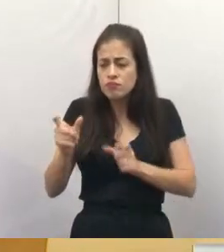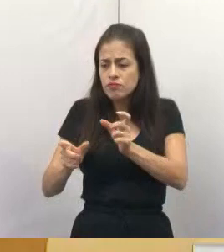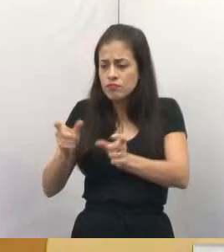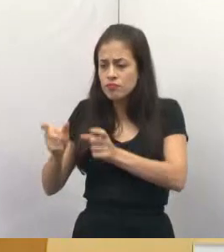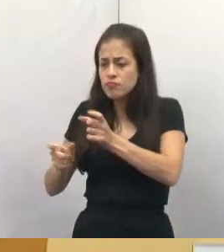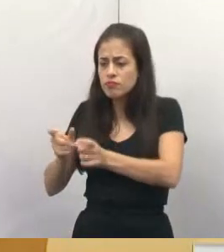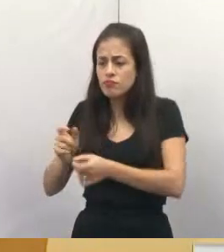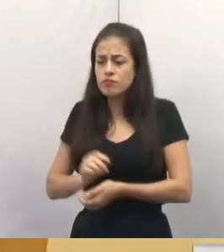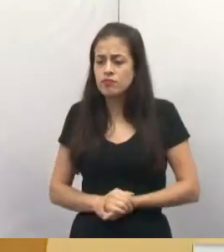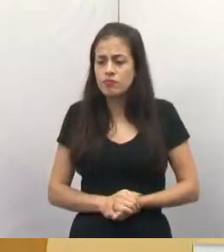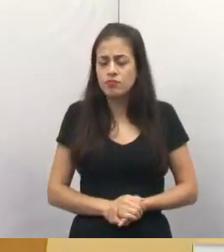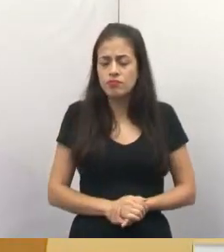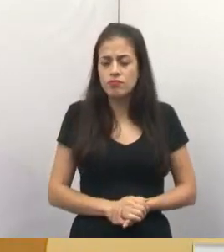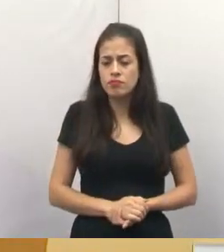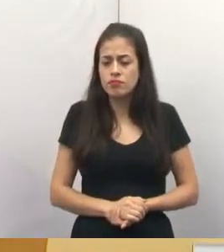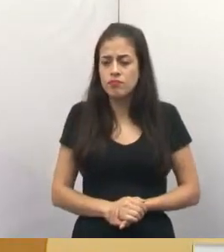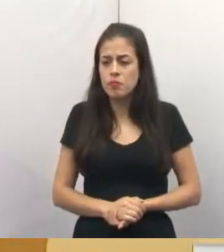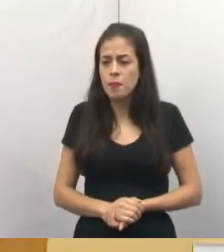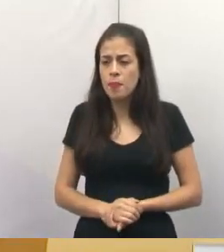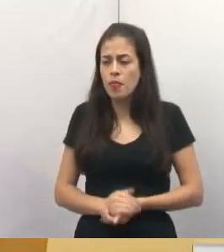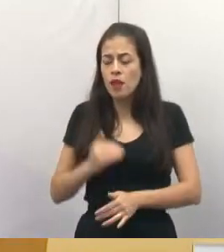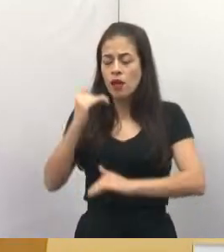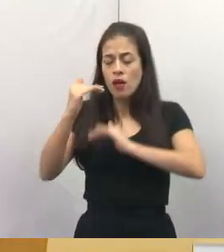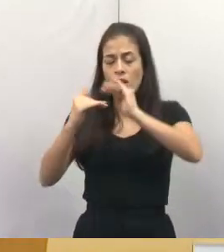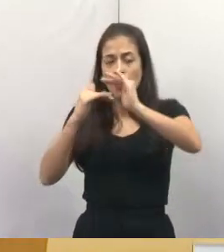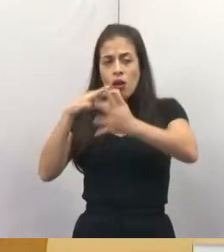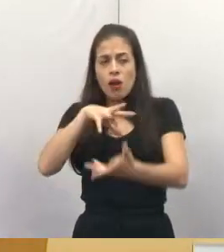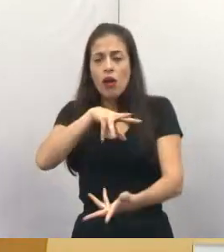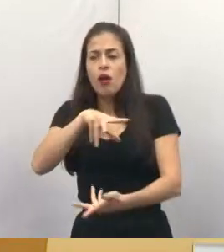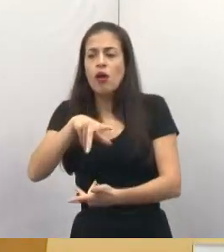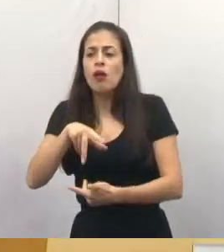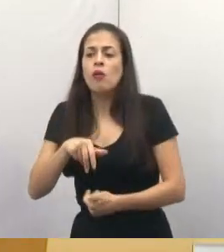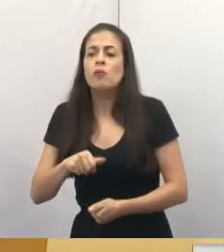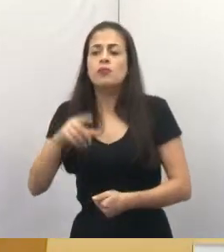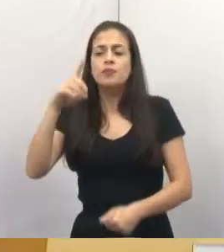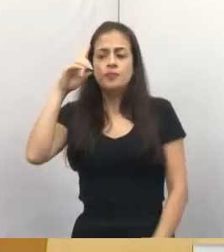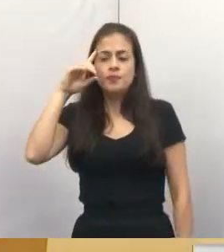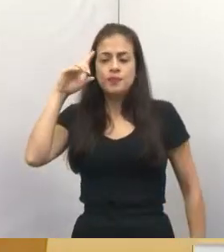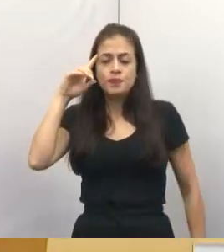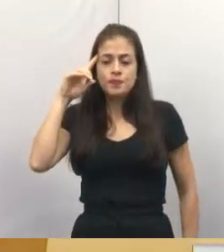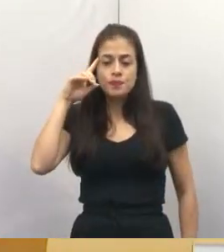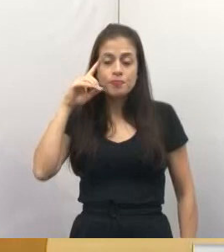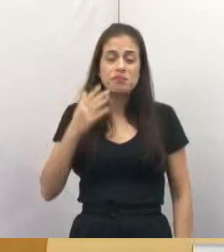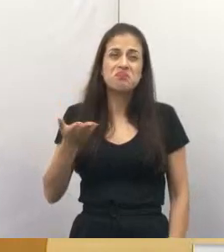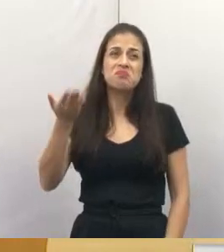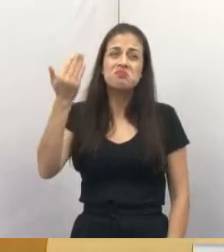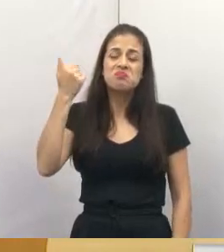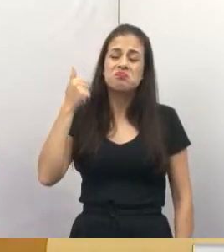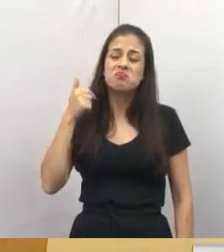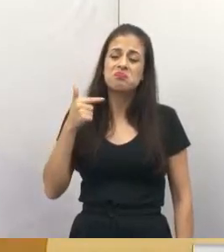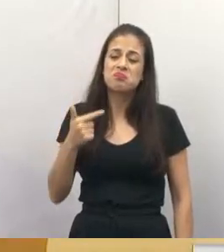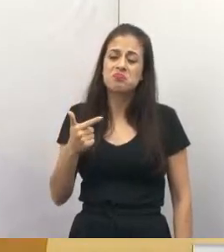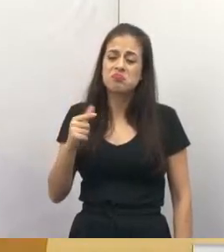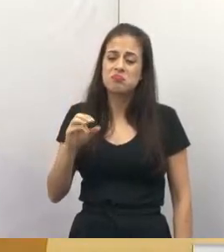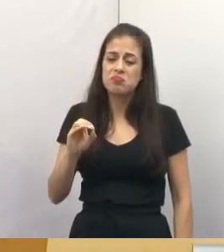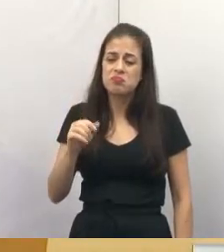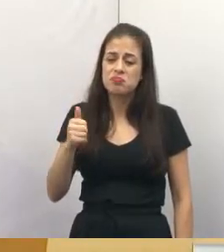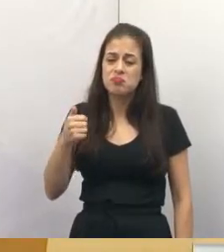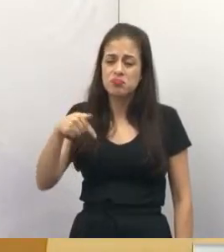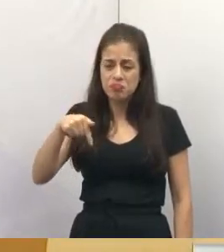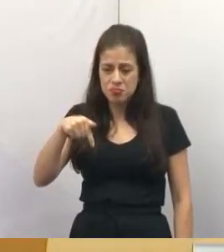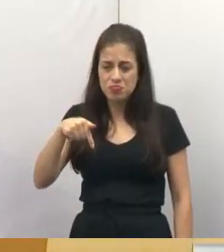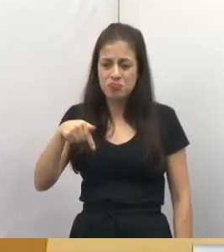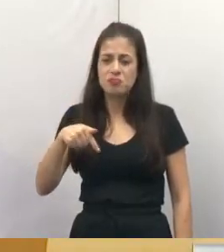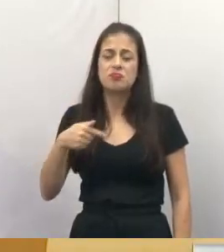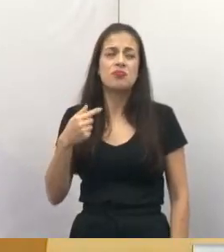a evolução que acontece no nosso mundo no dia a dia. Desde 2017, já fui autor de vários